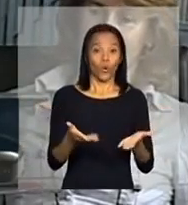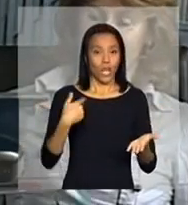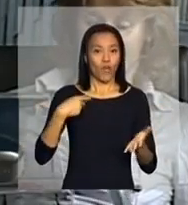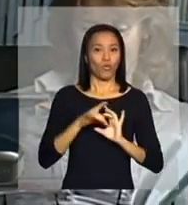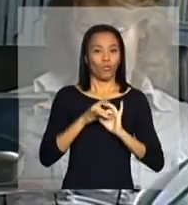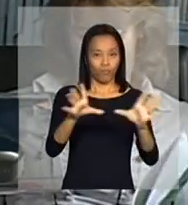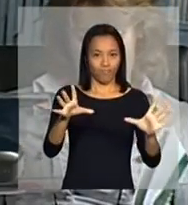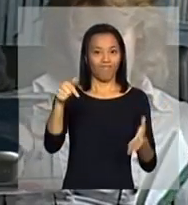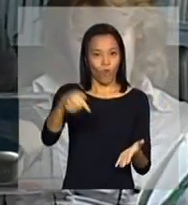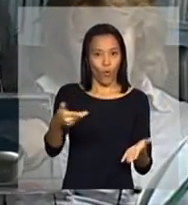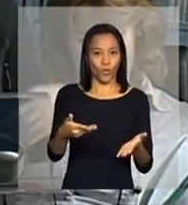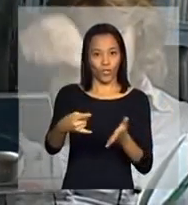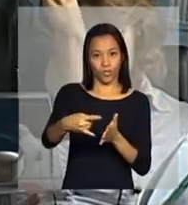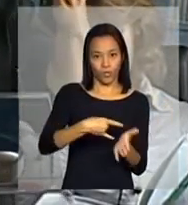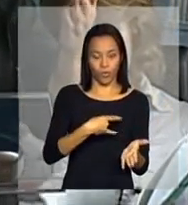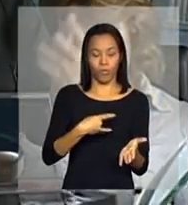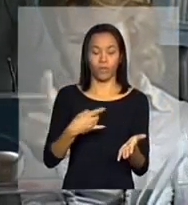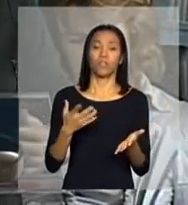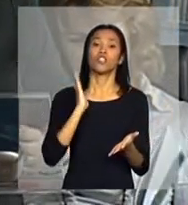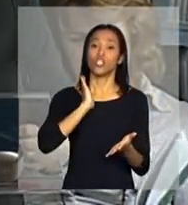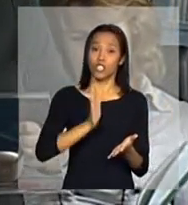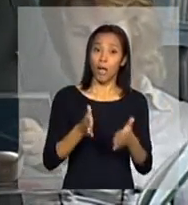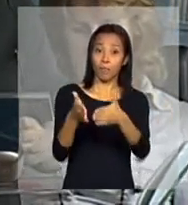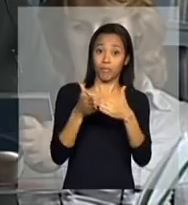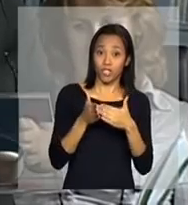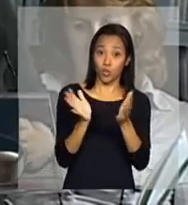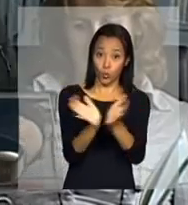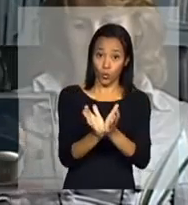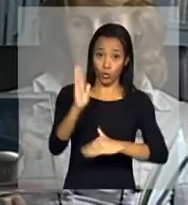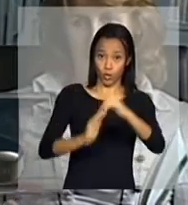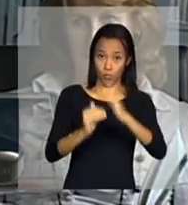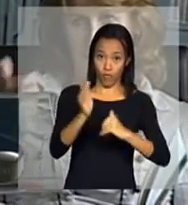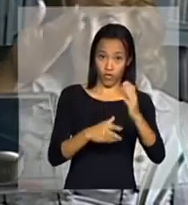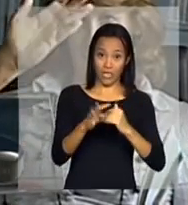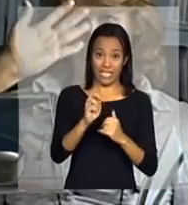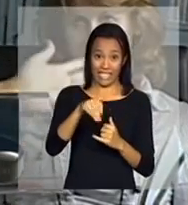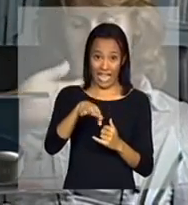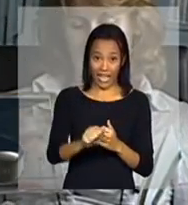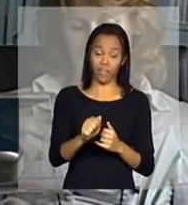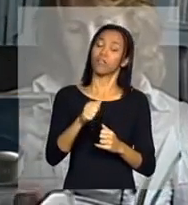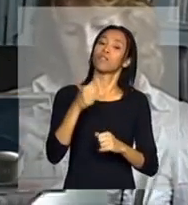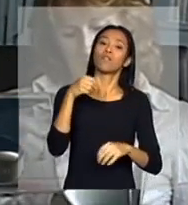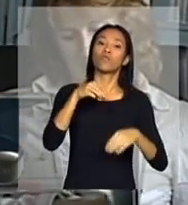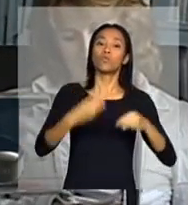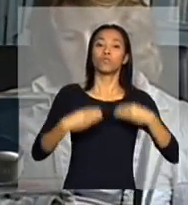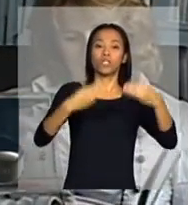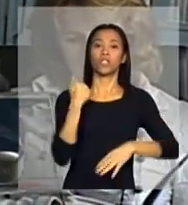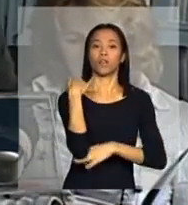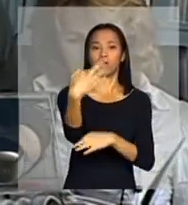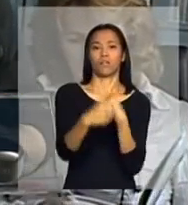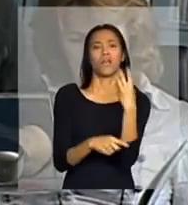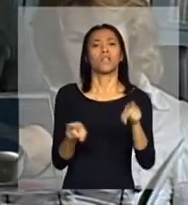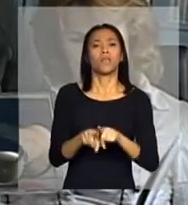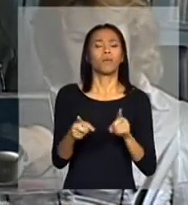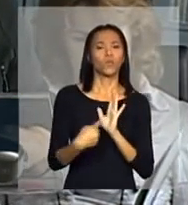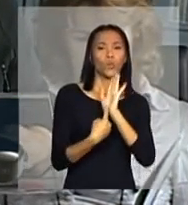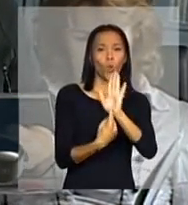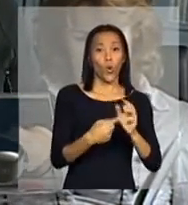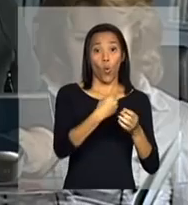autorizando, e já solicitei à equipe técnica do Ministério do Meio Ambiente, em articulação com a FUNAI, estou autorizando a alocação